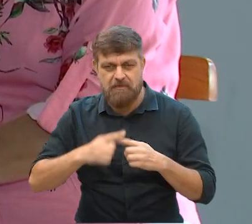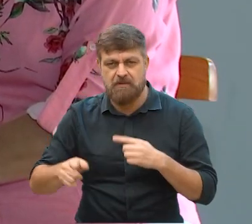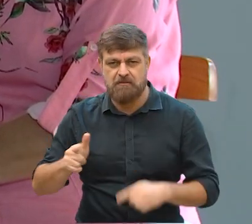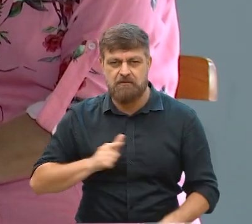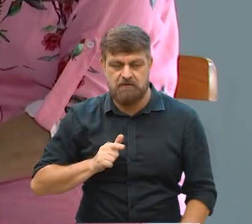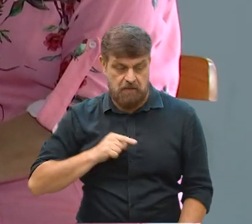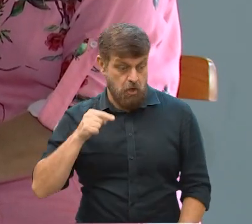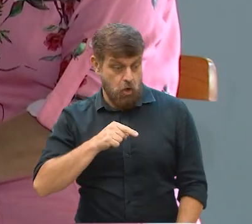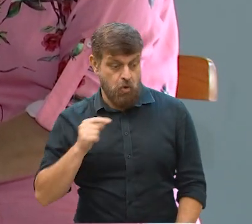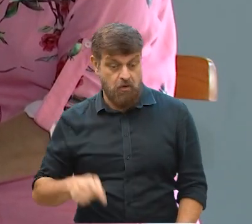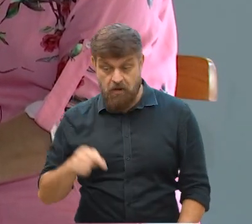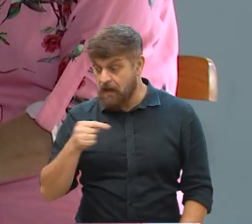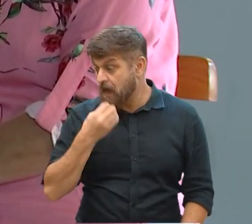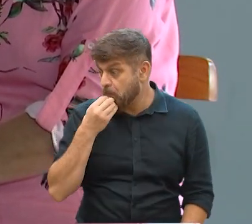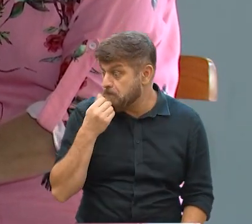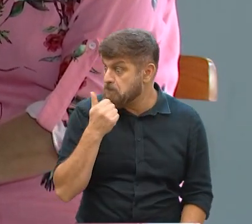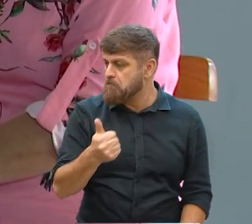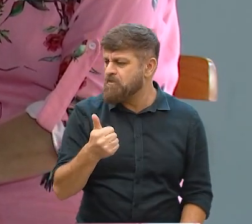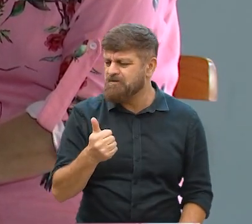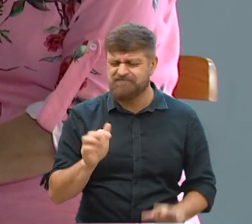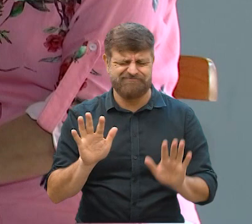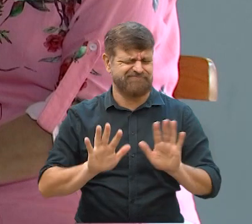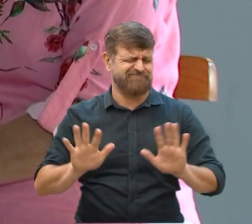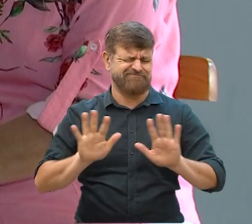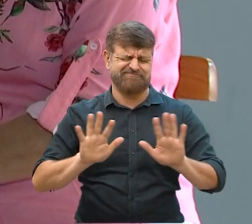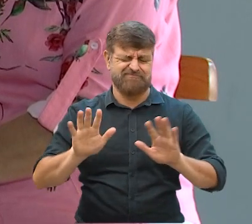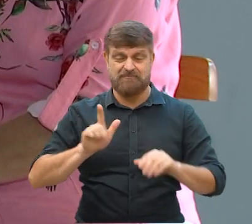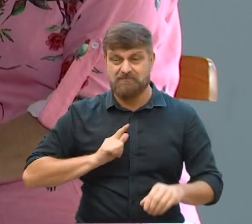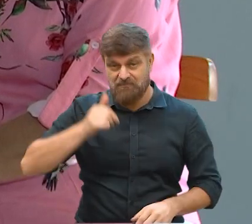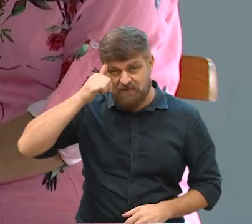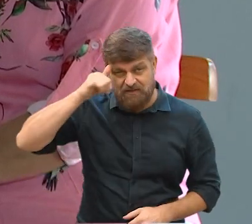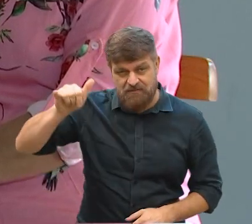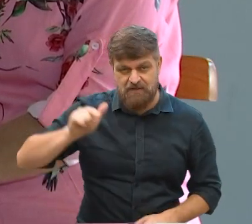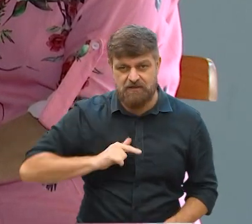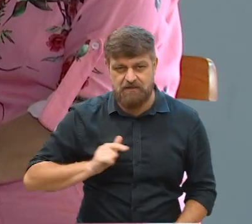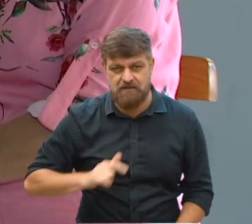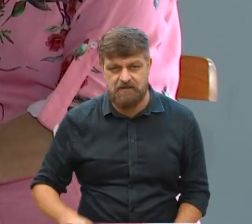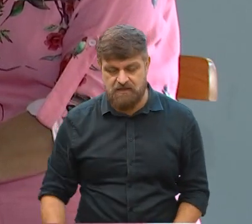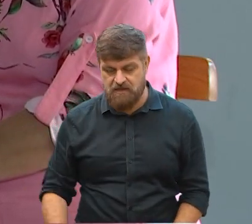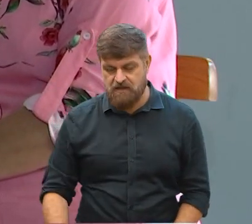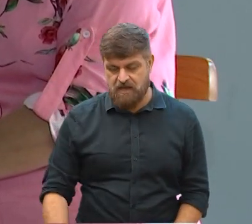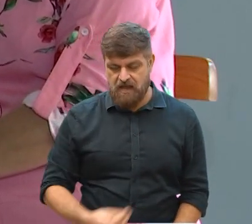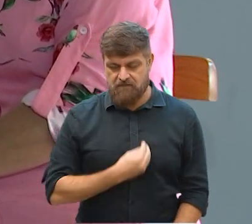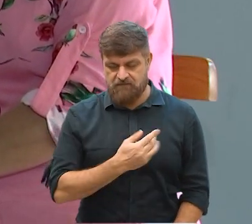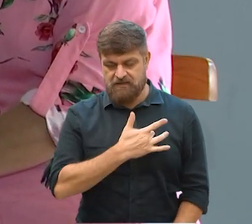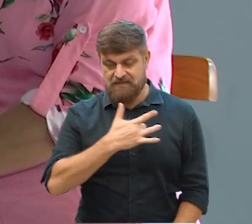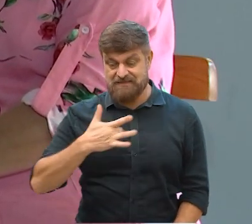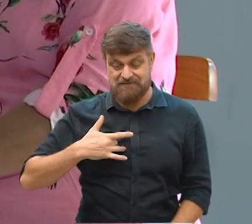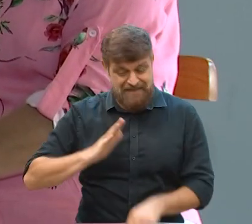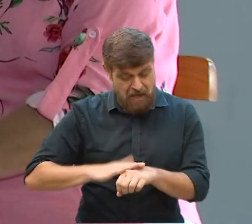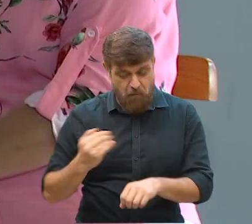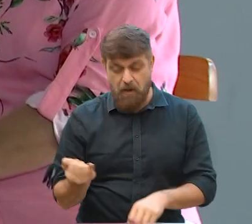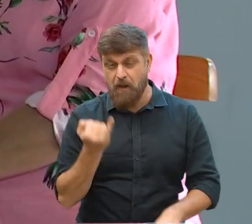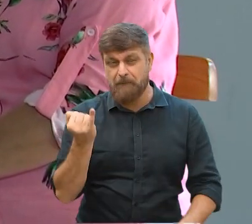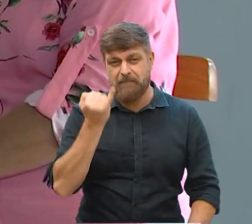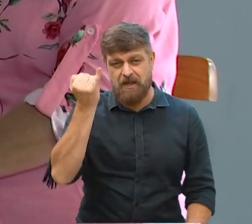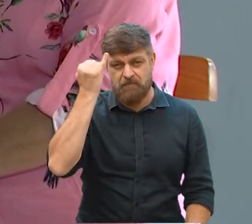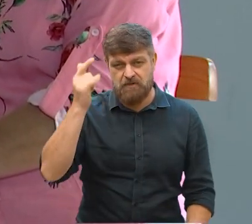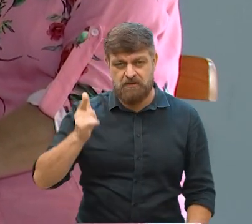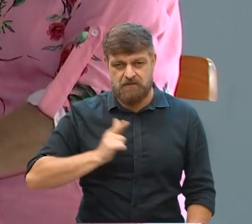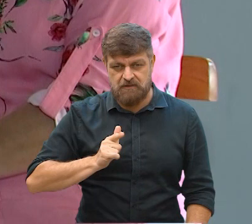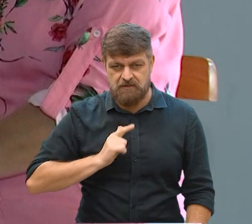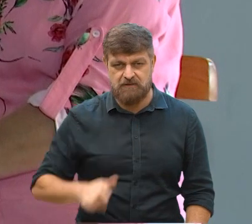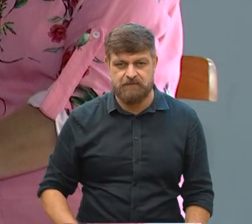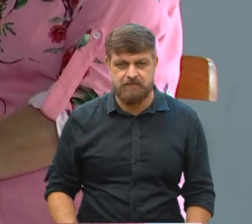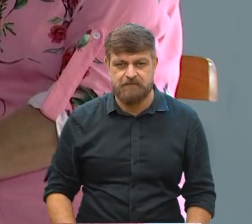ou algum alimento vira o salvador da saúde de todo mundo. Na verdade, a vida saudável é o mais importante, então